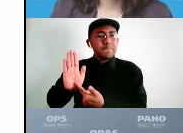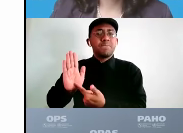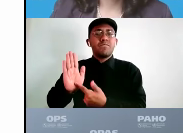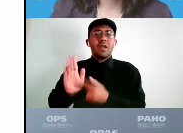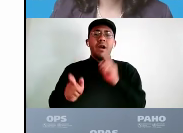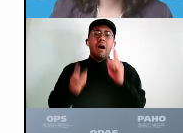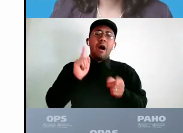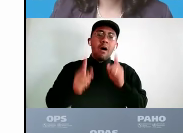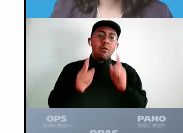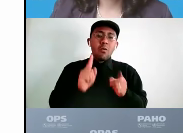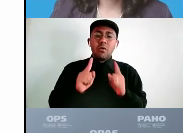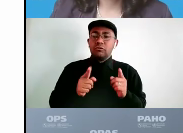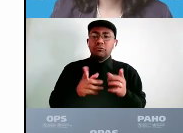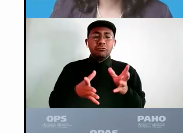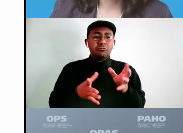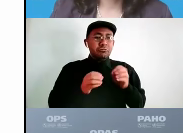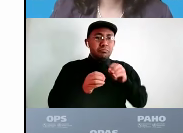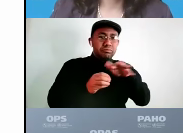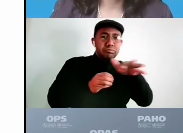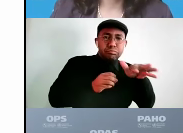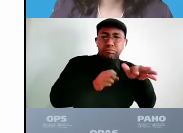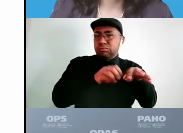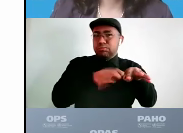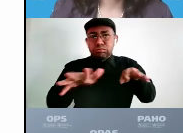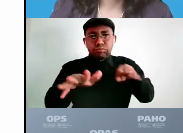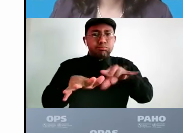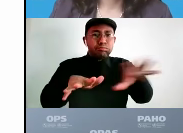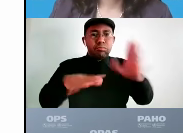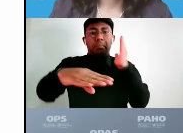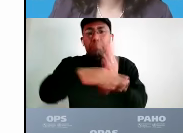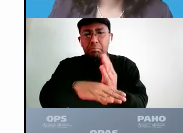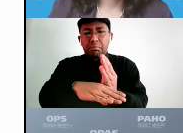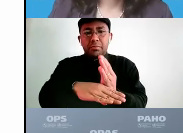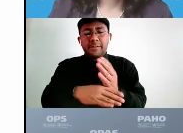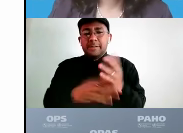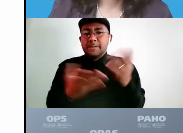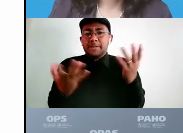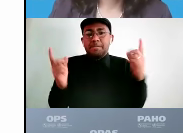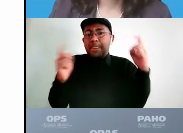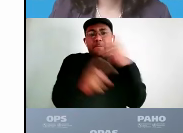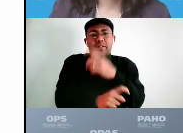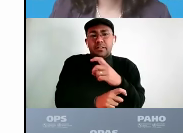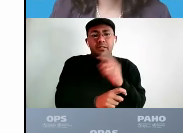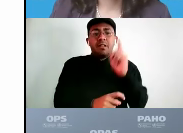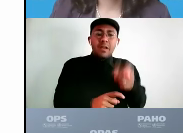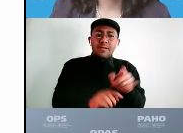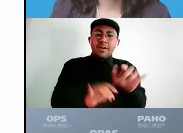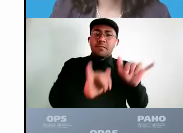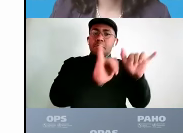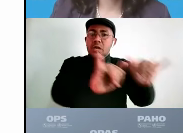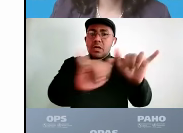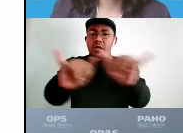se não puder ser contida a transmissão através da busca e identificação